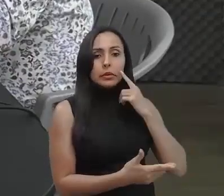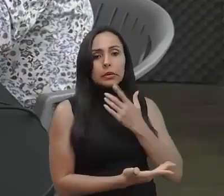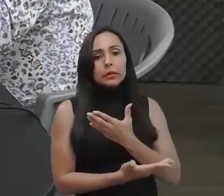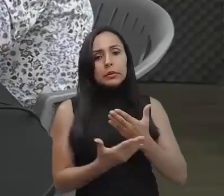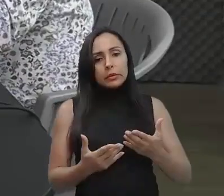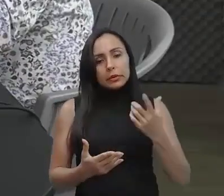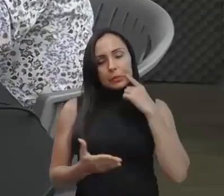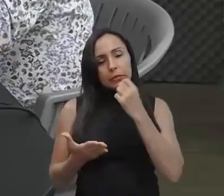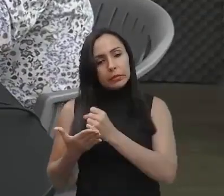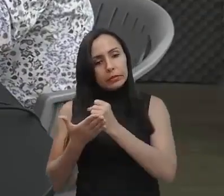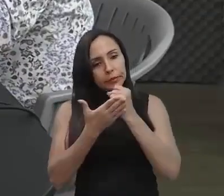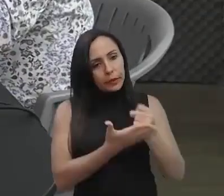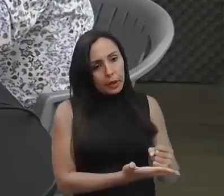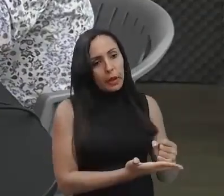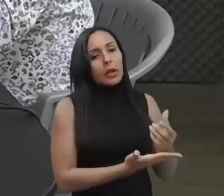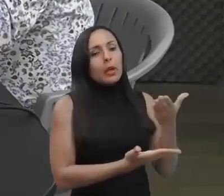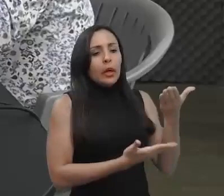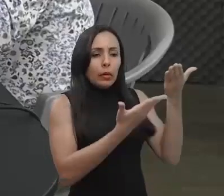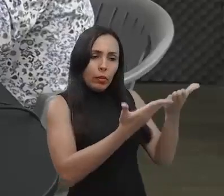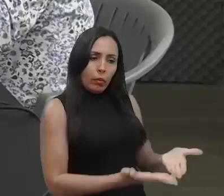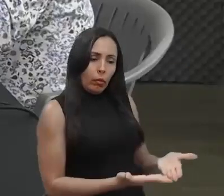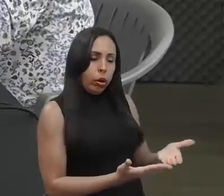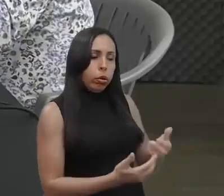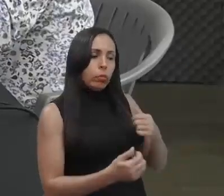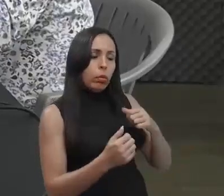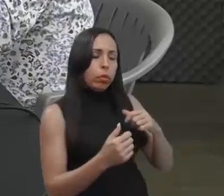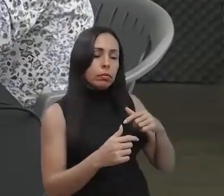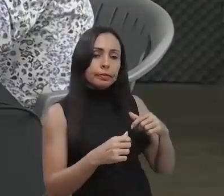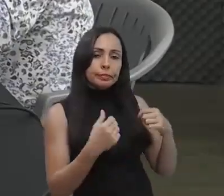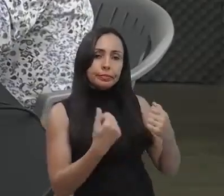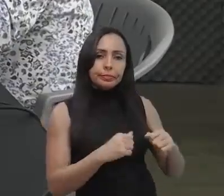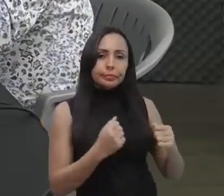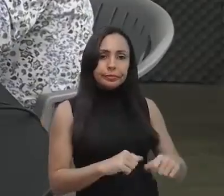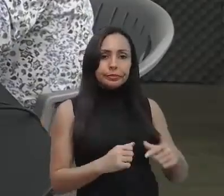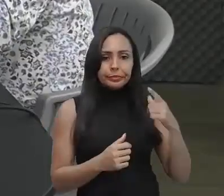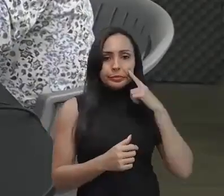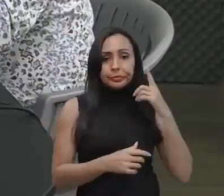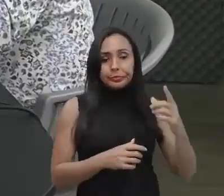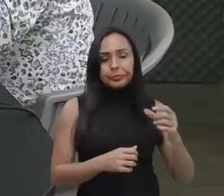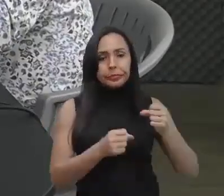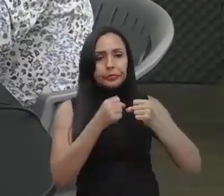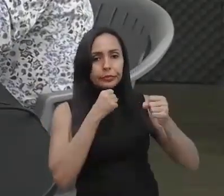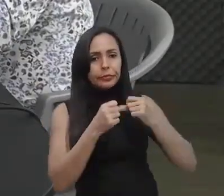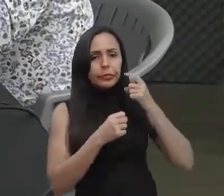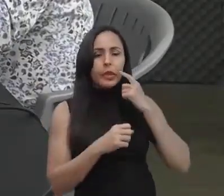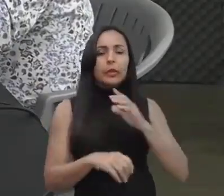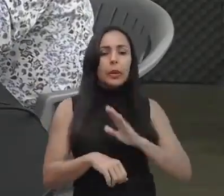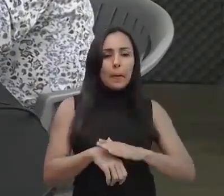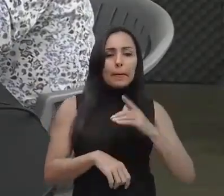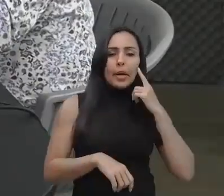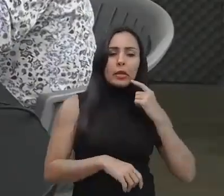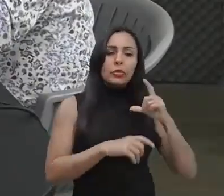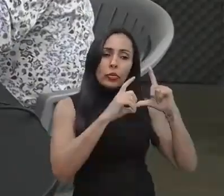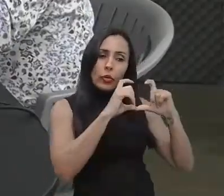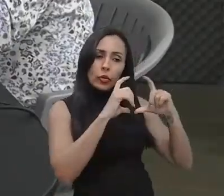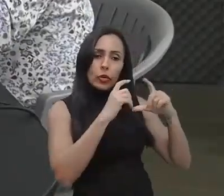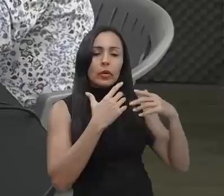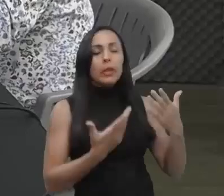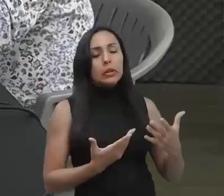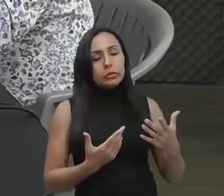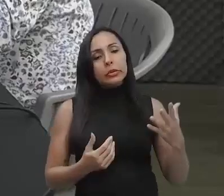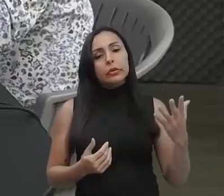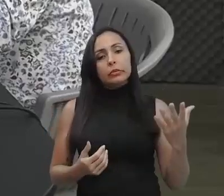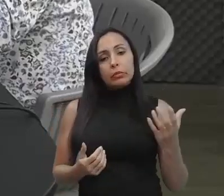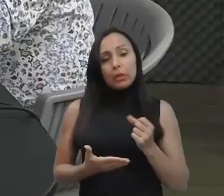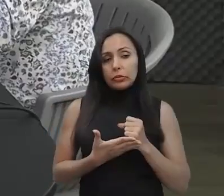a ela né às vezes ela precisa de um repórter cobertura eu quero mais o fotógrafo tô precisando de re a gente dá essa assistência mas